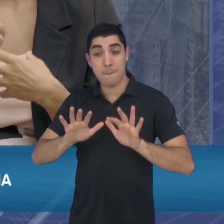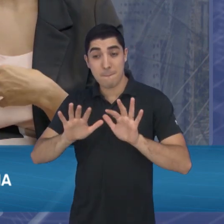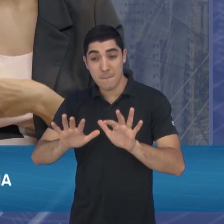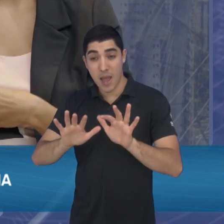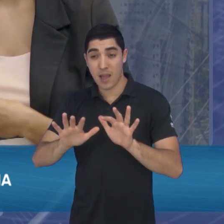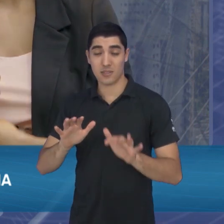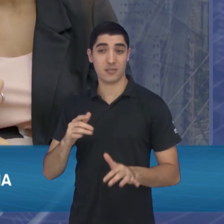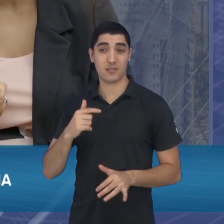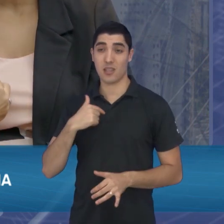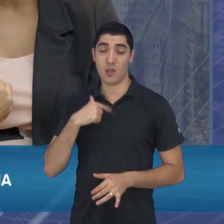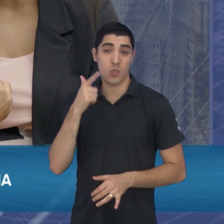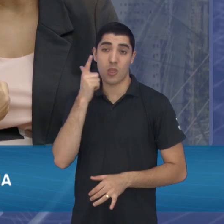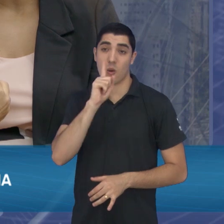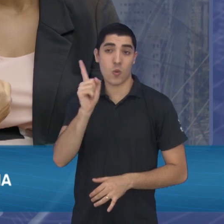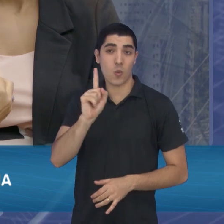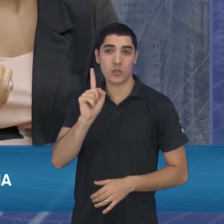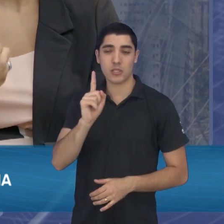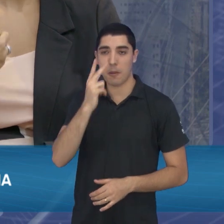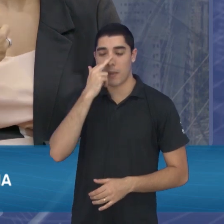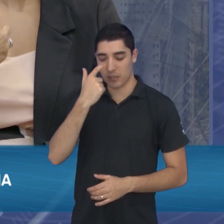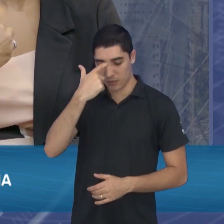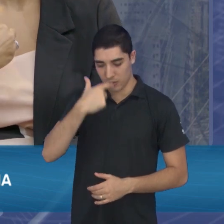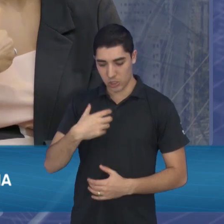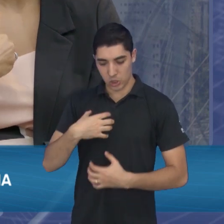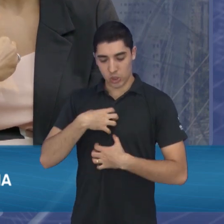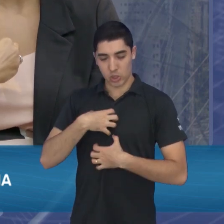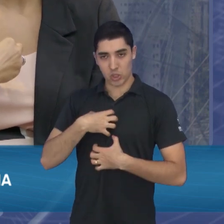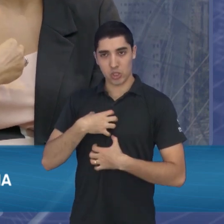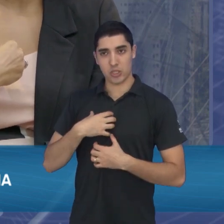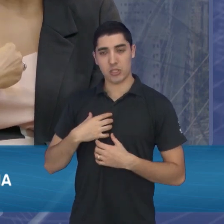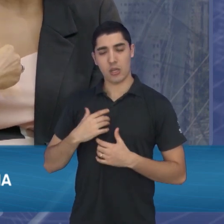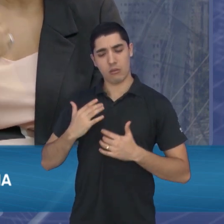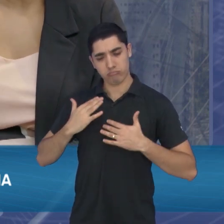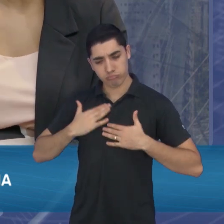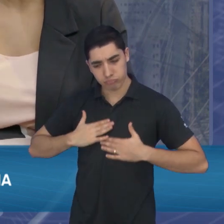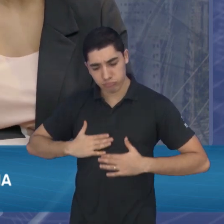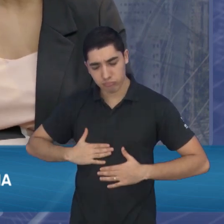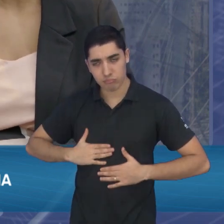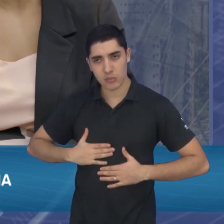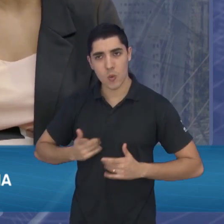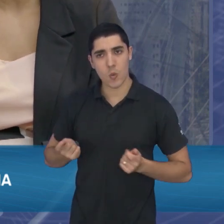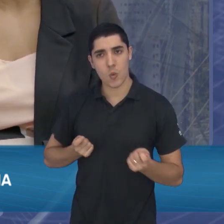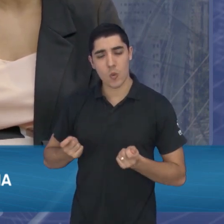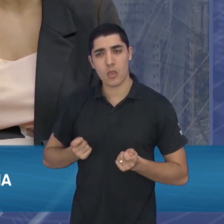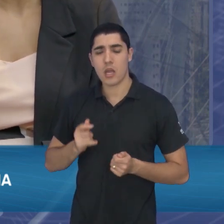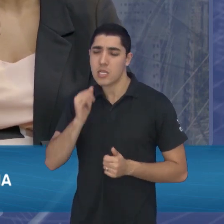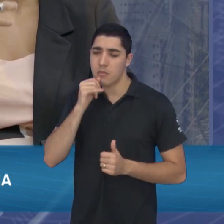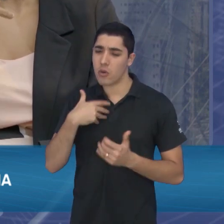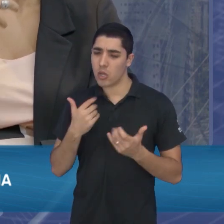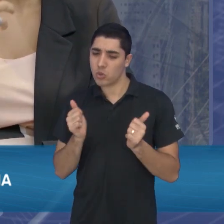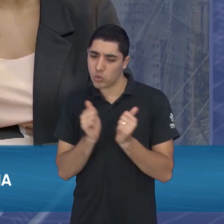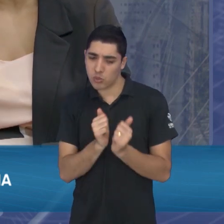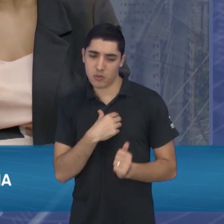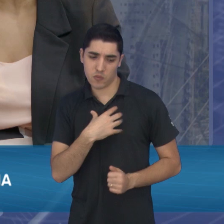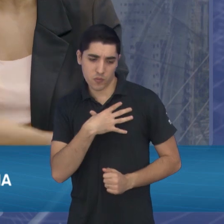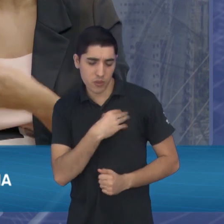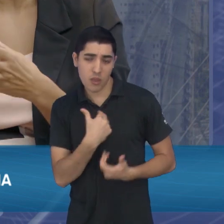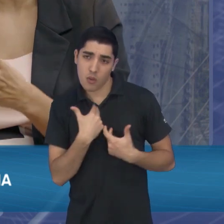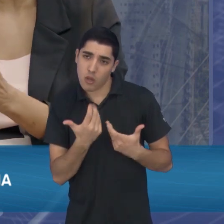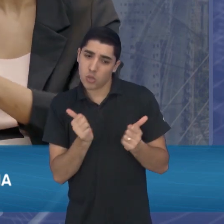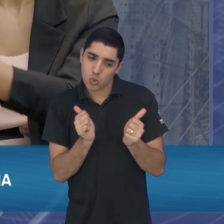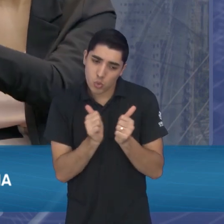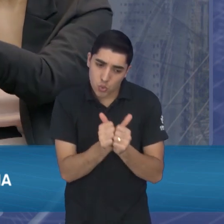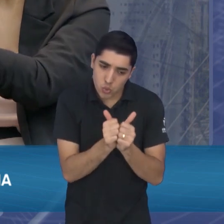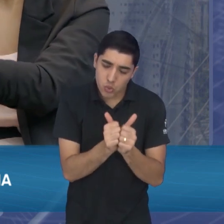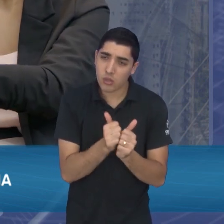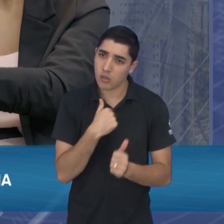me sossegar dentro de mim para dizer, não, eu tô a fim de ficar com os meus filhos, como Michele fez, esse é o meu desejo e para